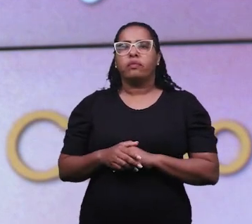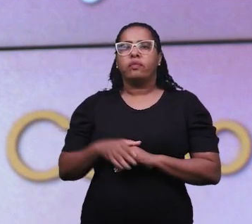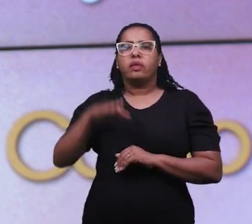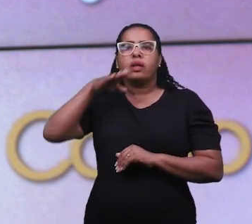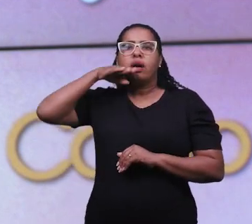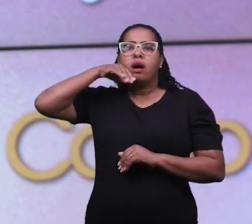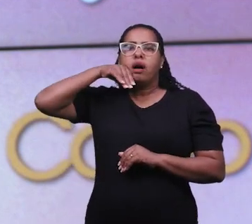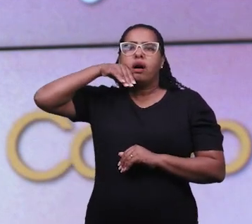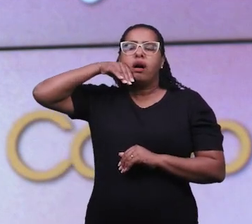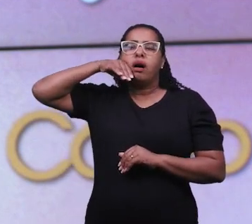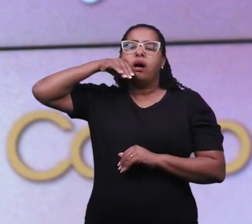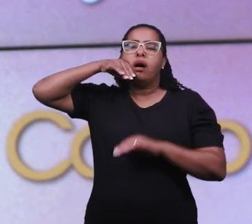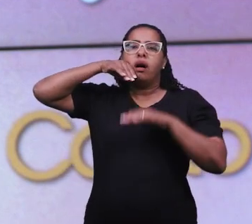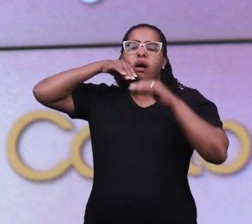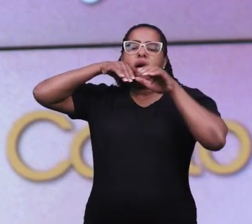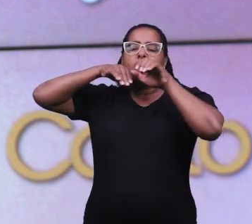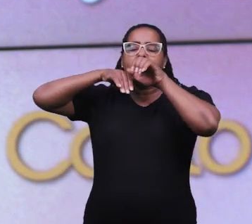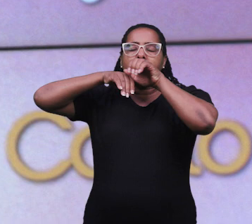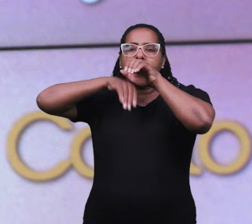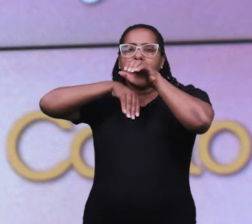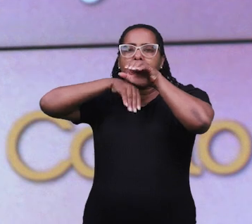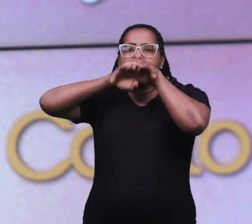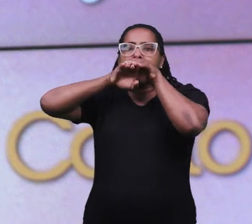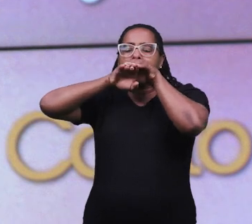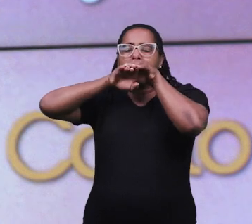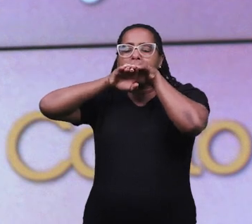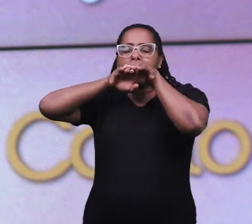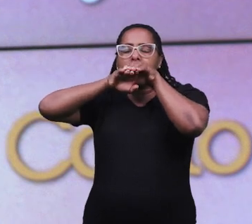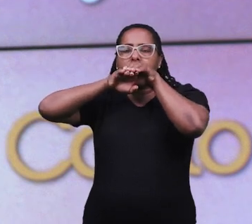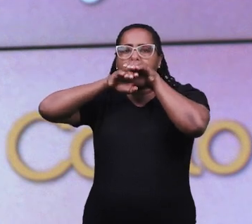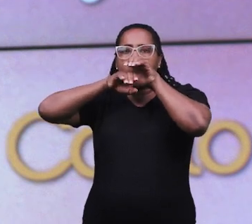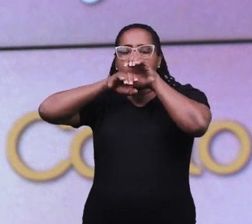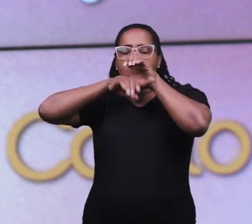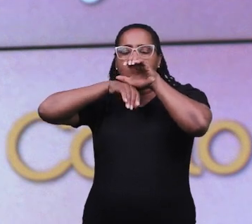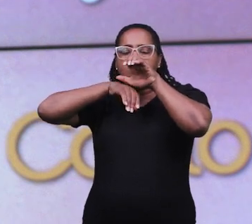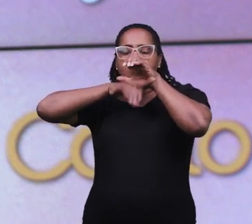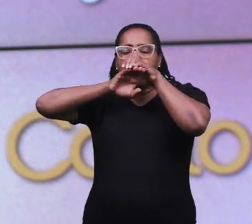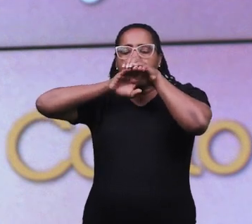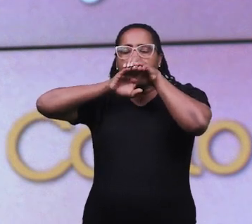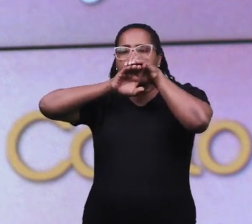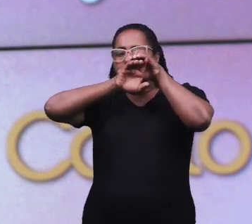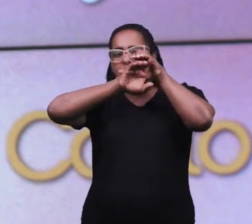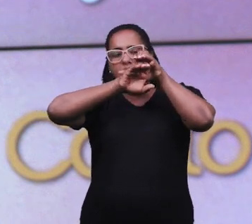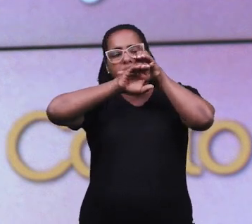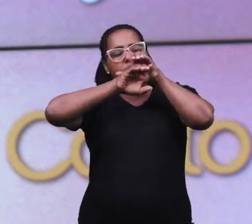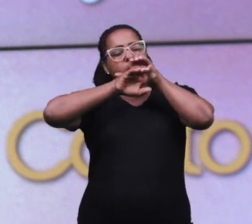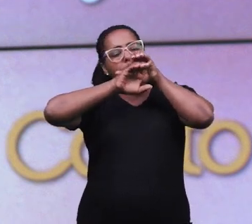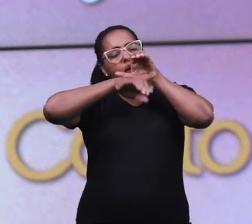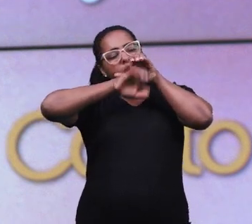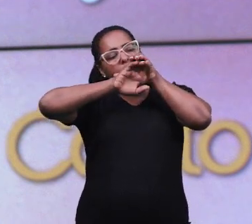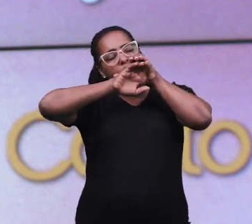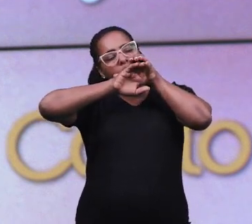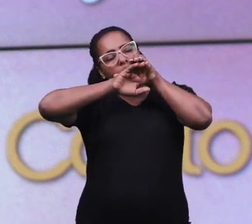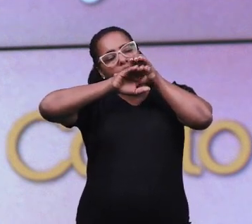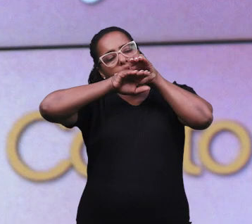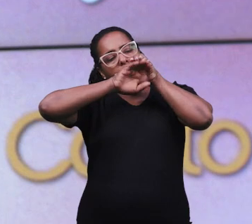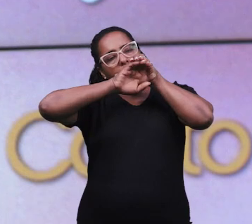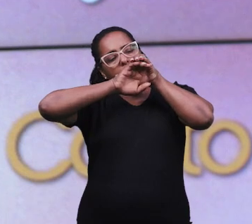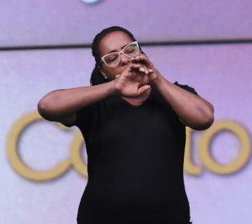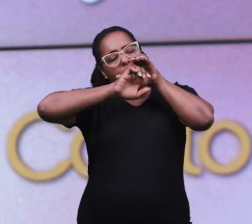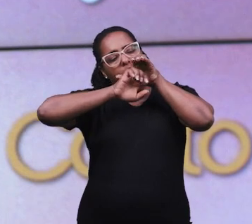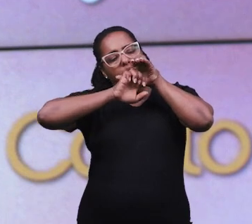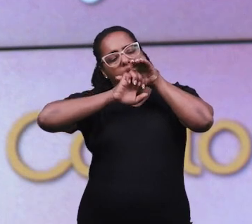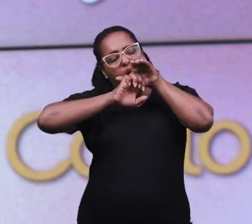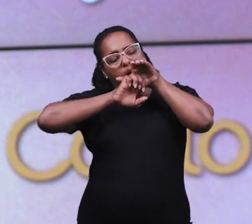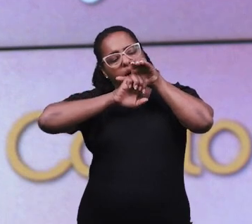posicionar a língua bem colada, bem encostada no palato duro, no céu da boca, e levar ela até